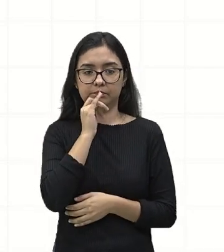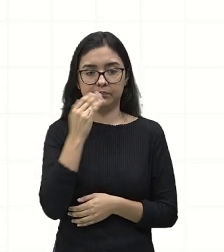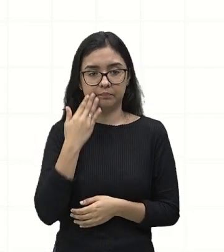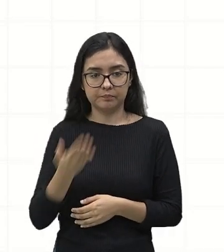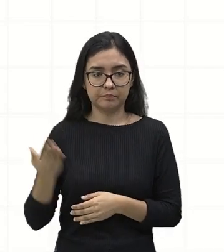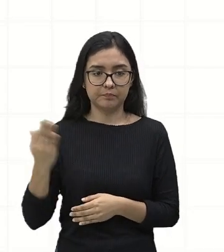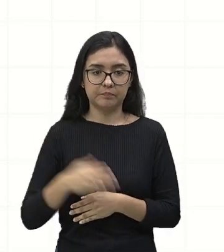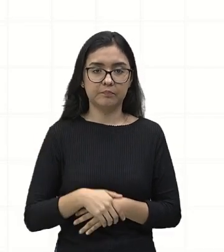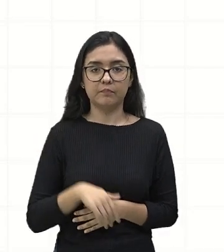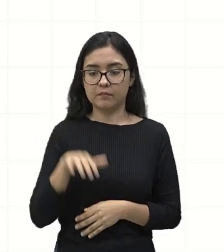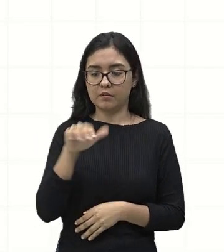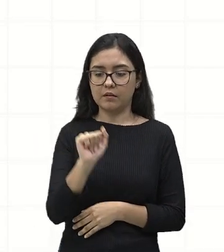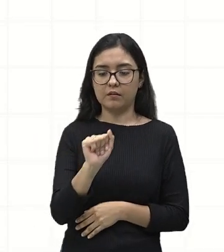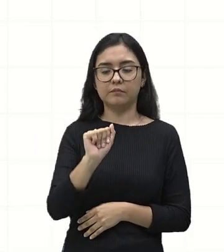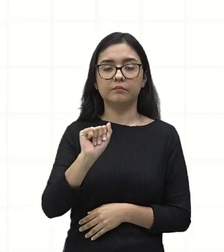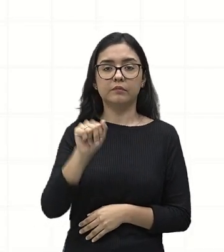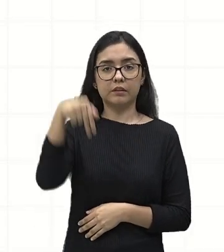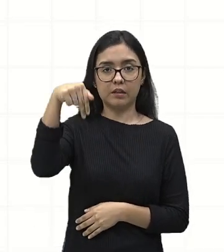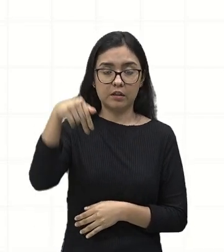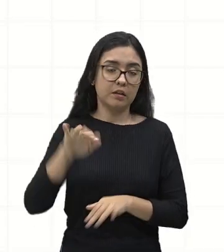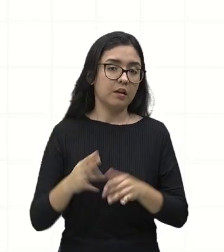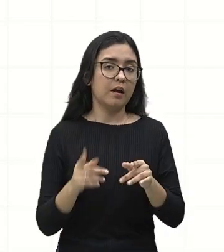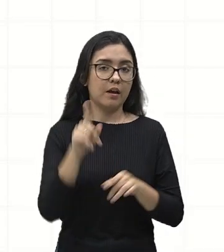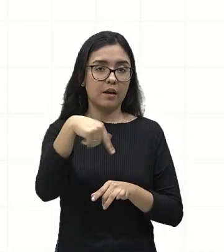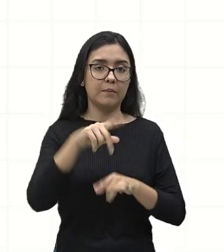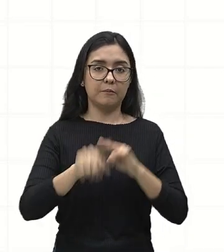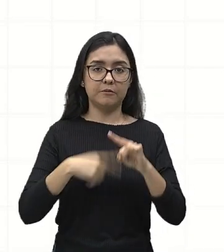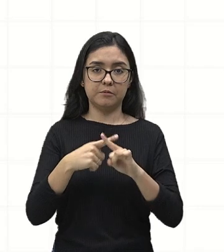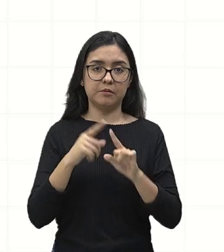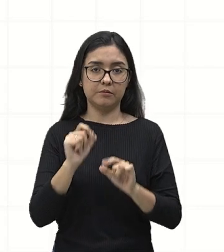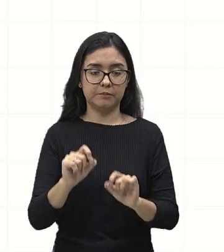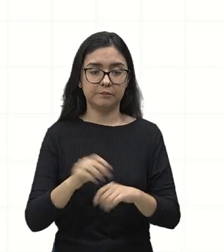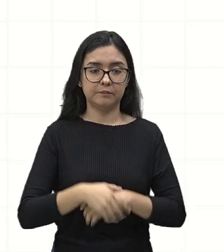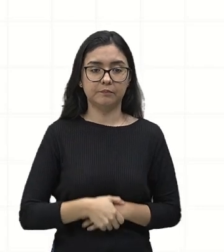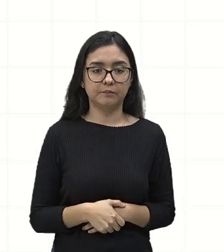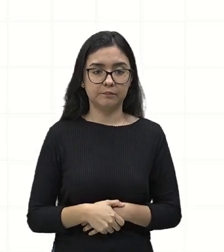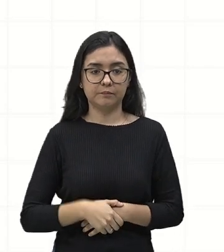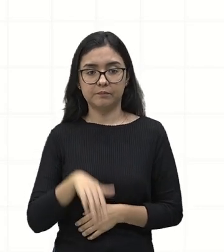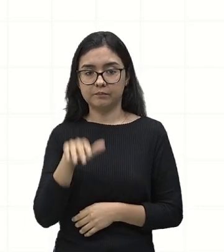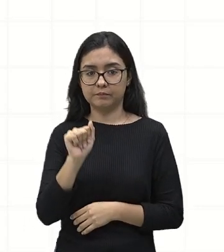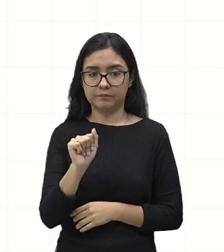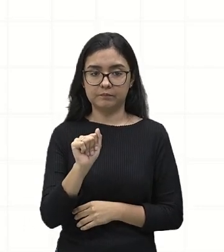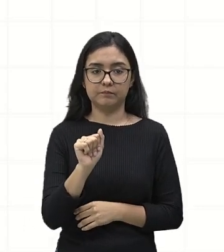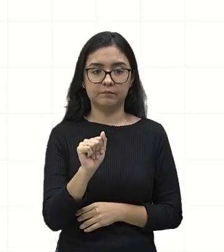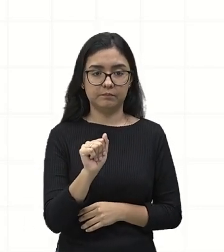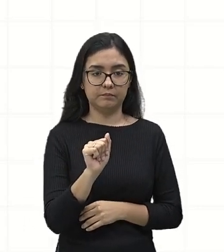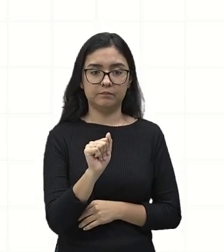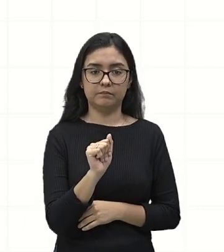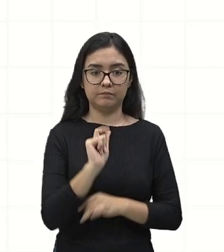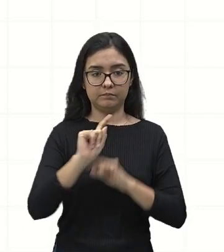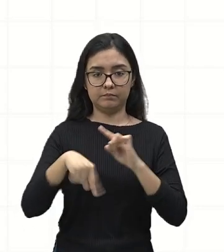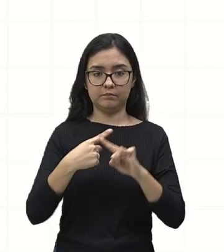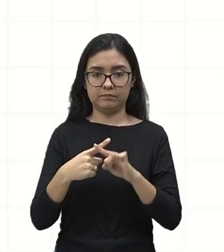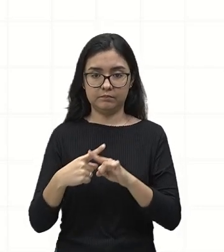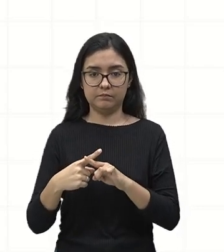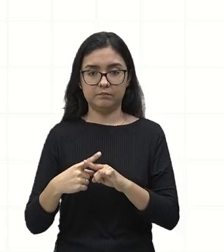expoente N, é a multiplicação de A por si mesmo,